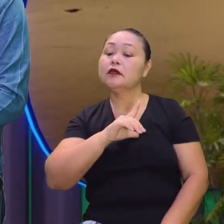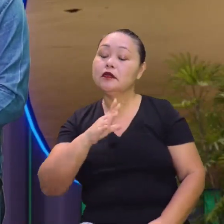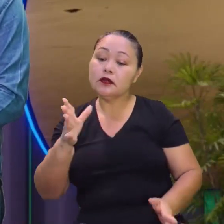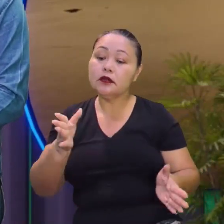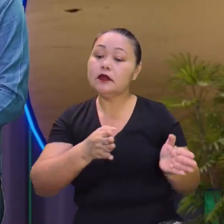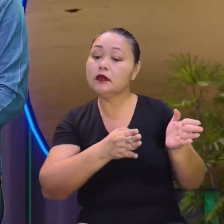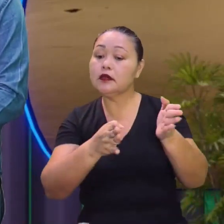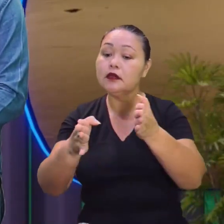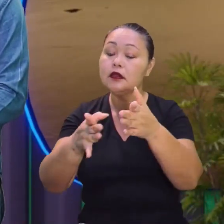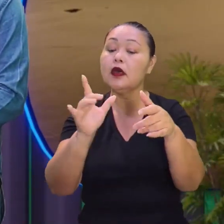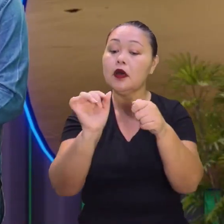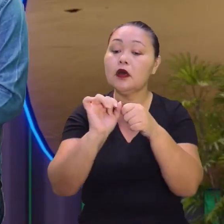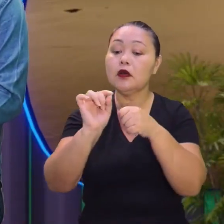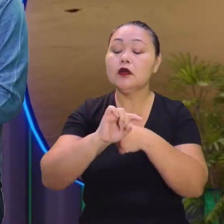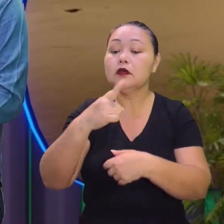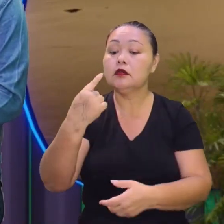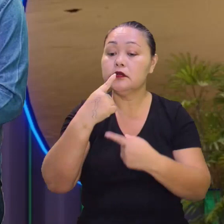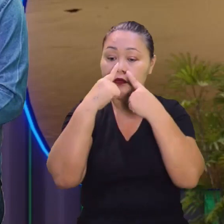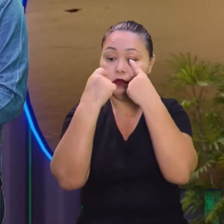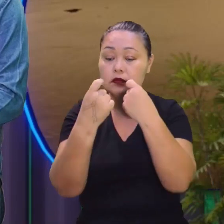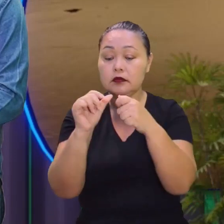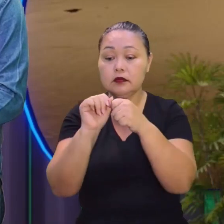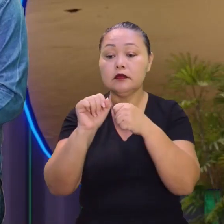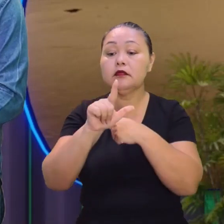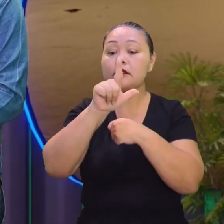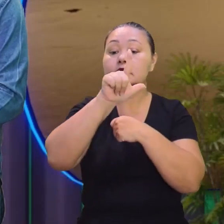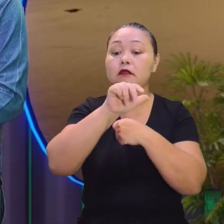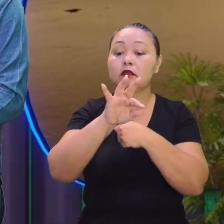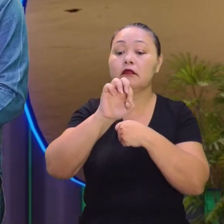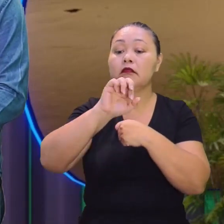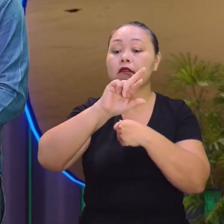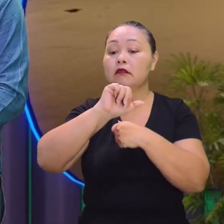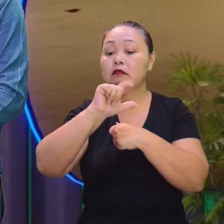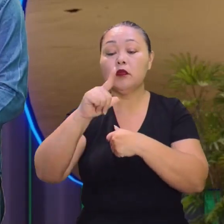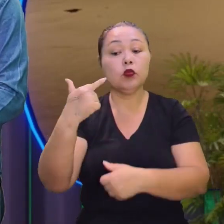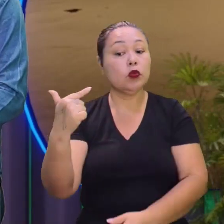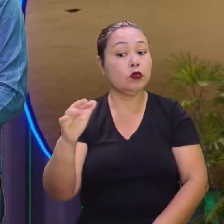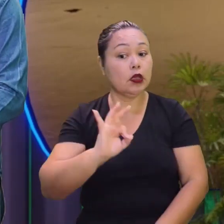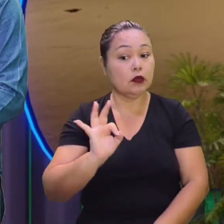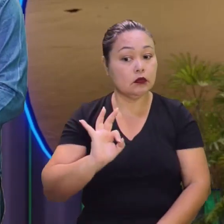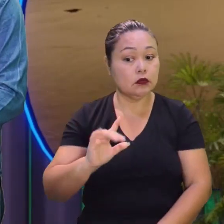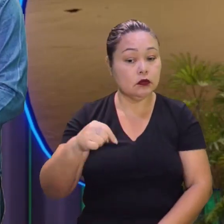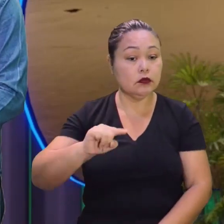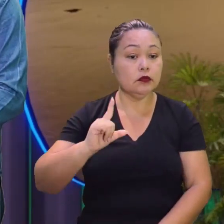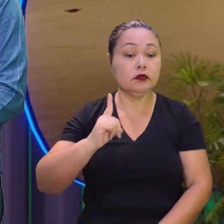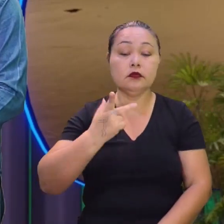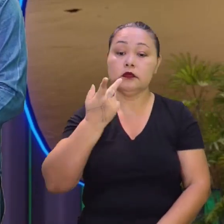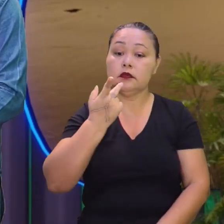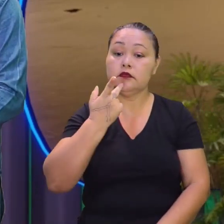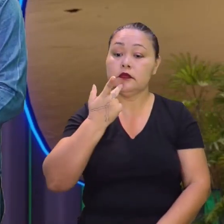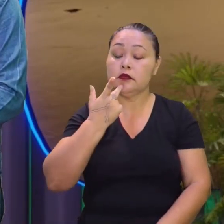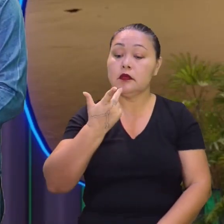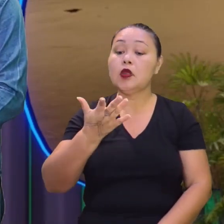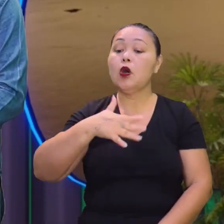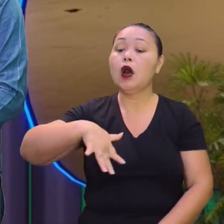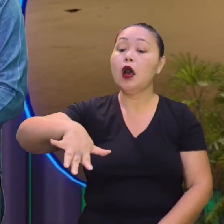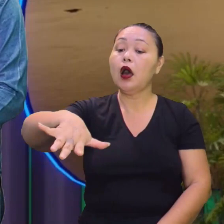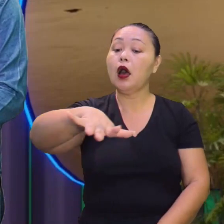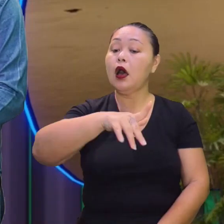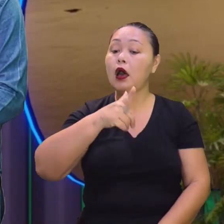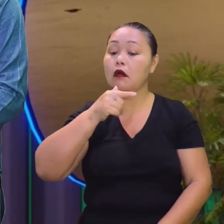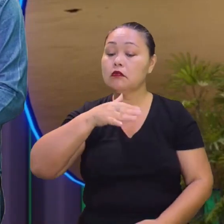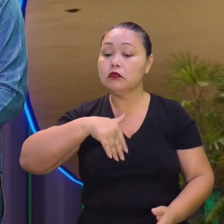rios maravilhosos, mas seria também muito interessante o litoral aqui. Não temos. Então, quando a gente fala do